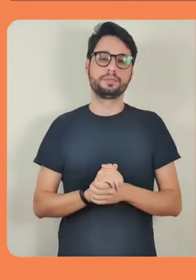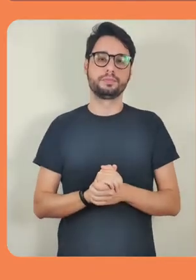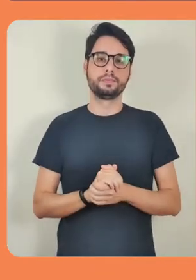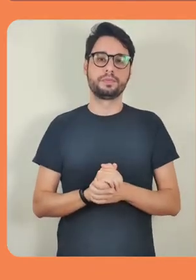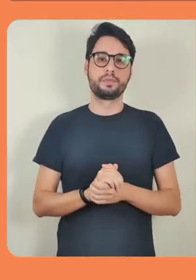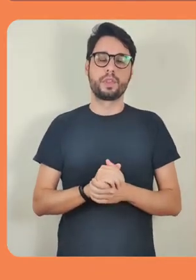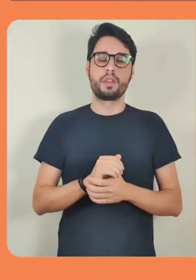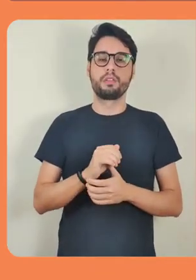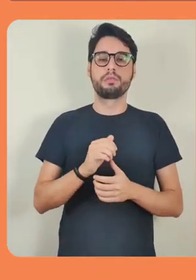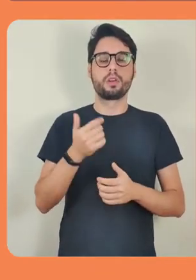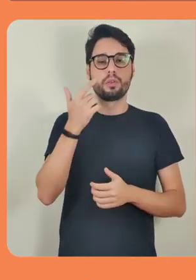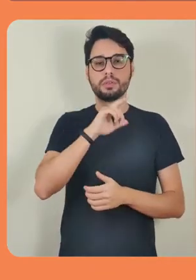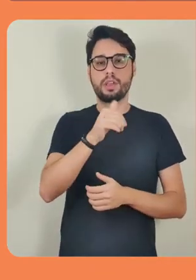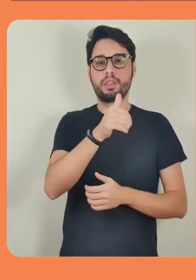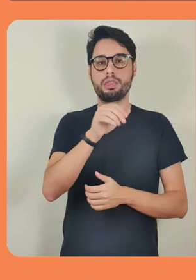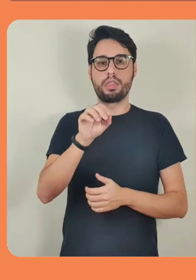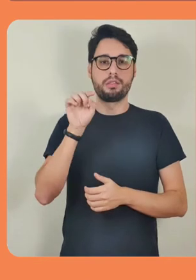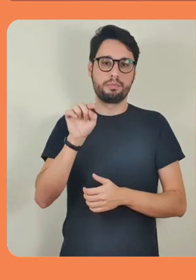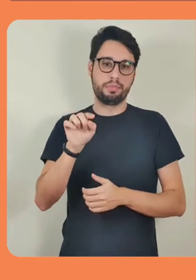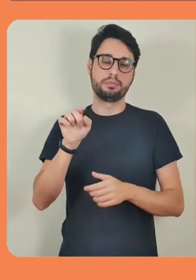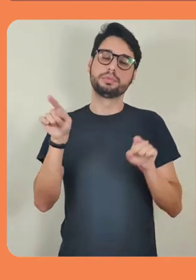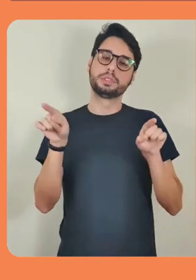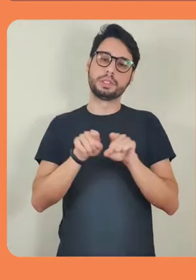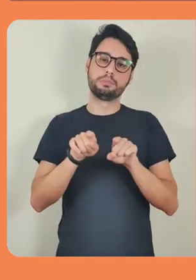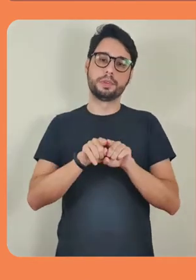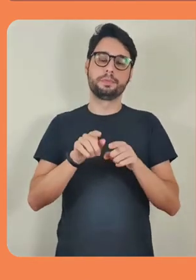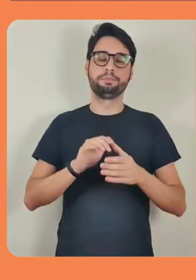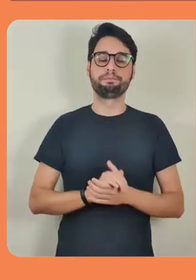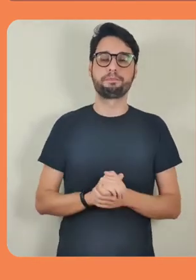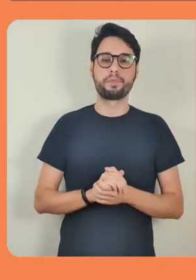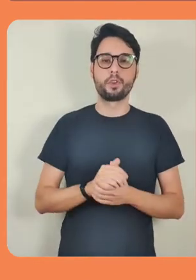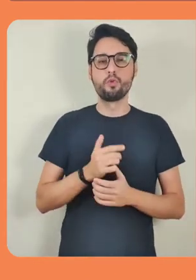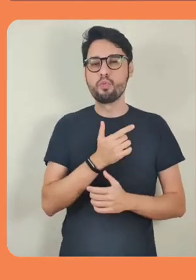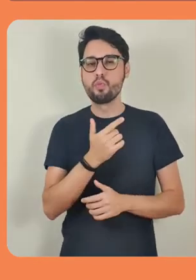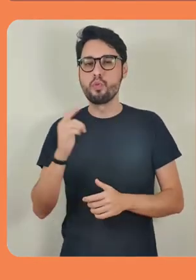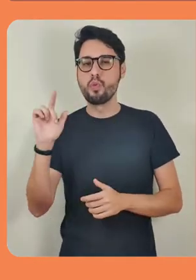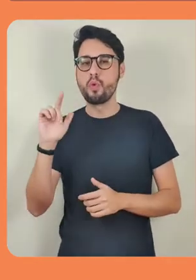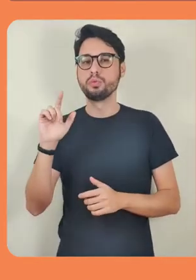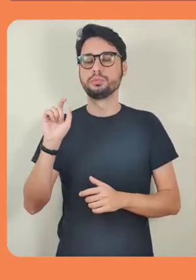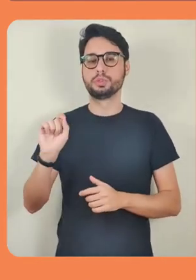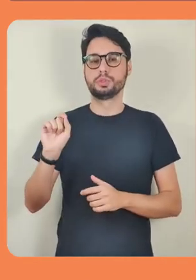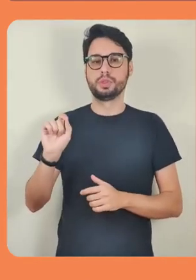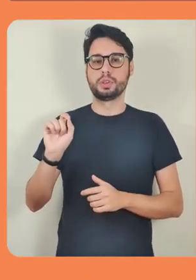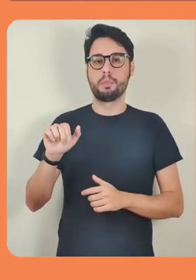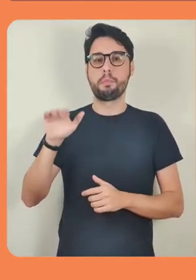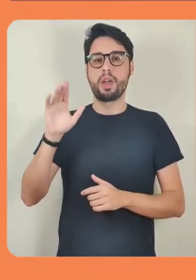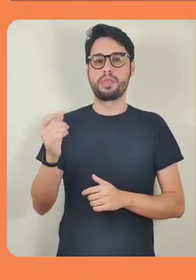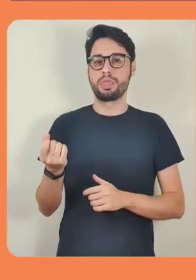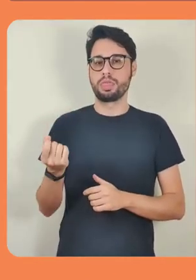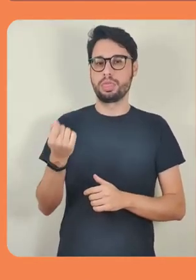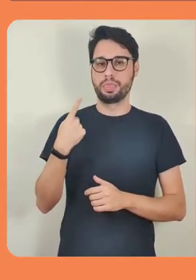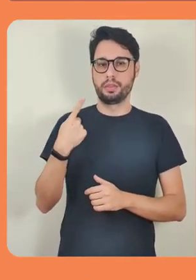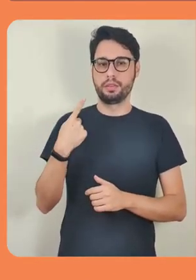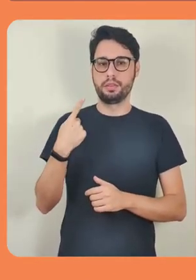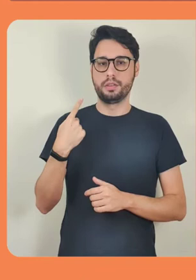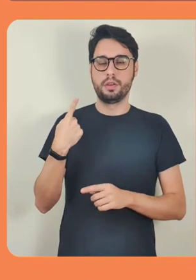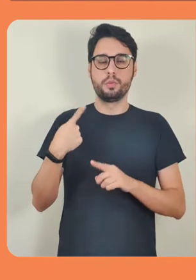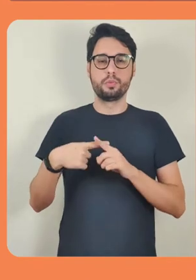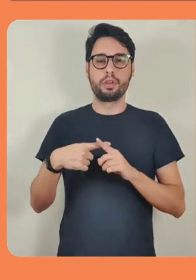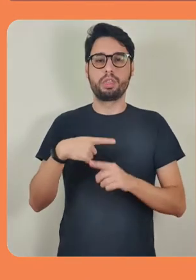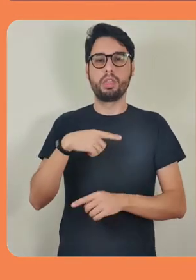outro evento é assinatura do Fórum de discussão é a criação de uma assinatura ele forçou lá